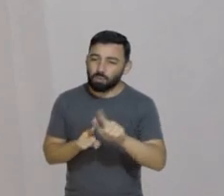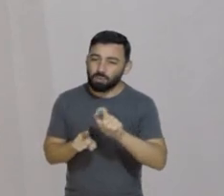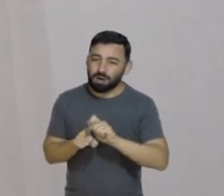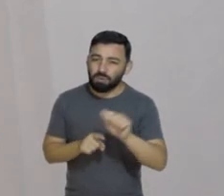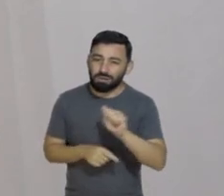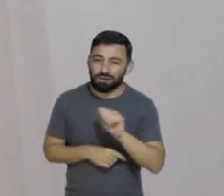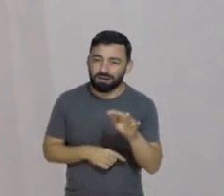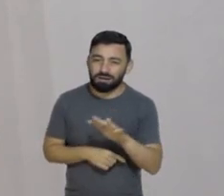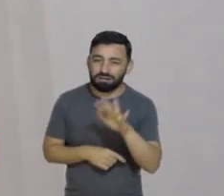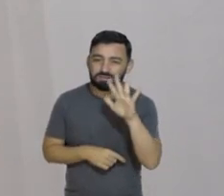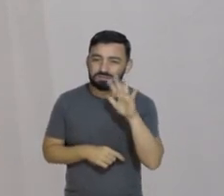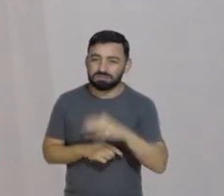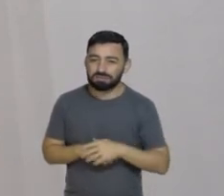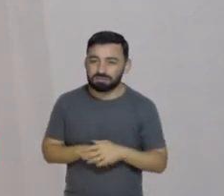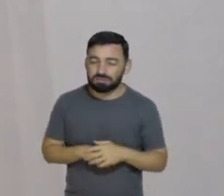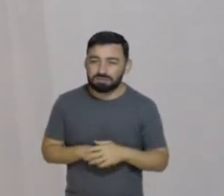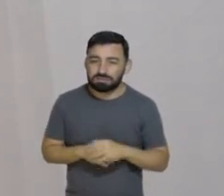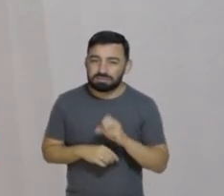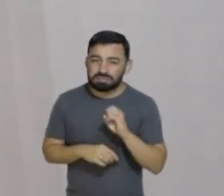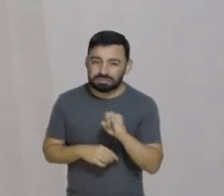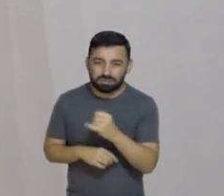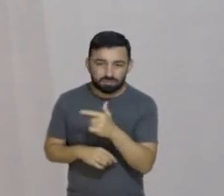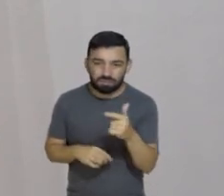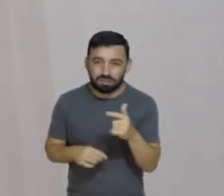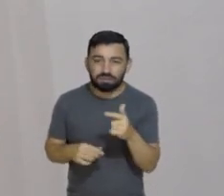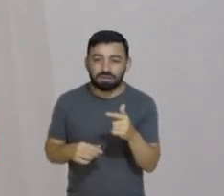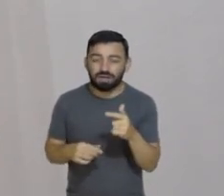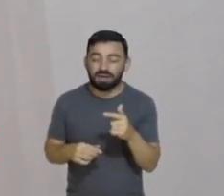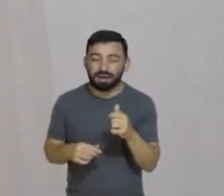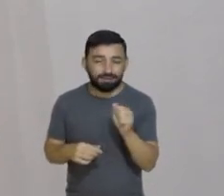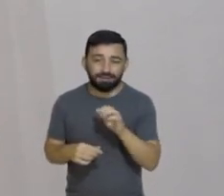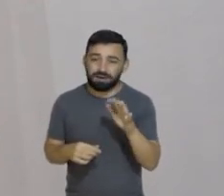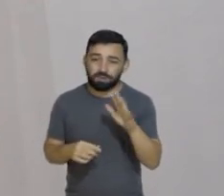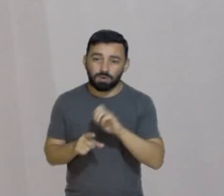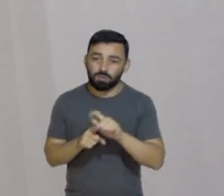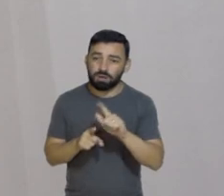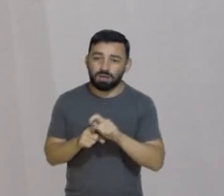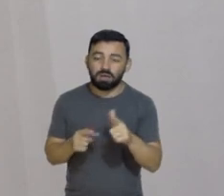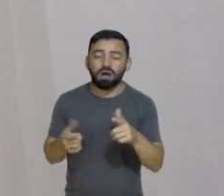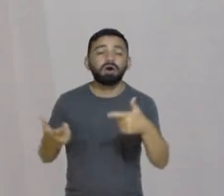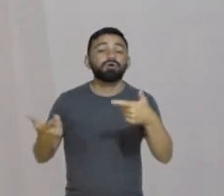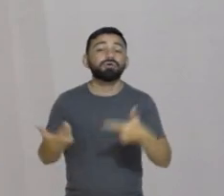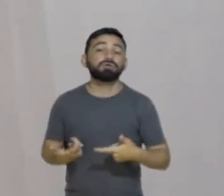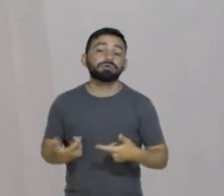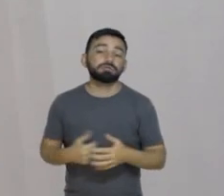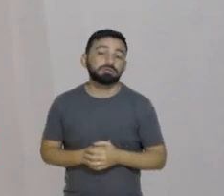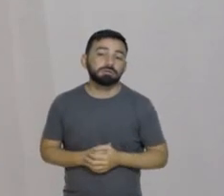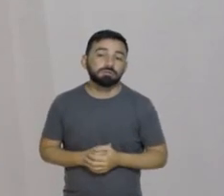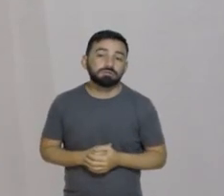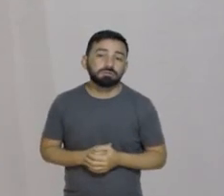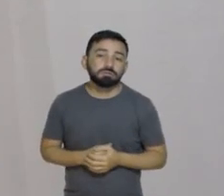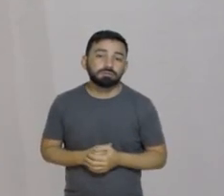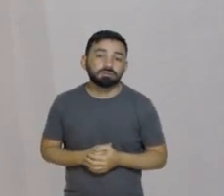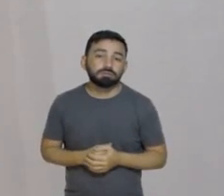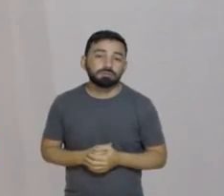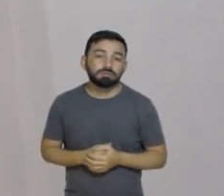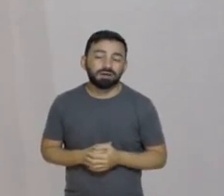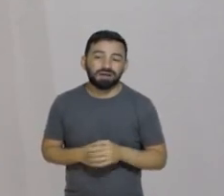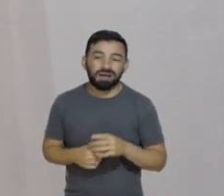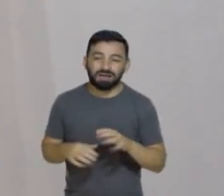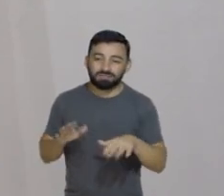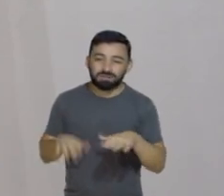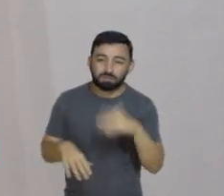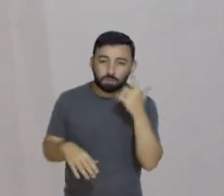tem um estabelecimento e não tem a propriedade, é uma fortuna. E aí tira da onde? Tem que tirar do lucrinho, que ele tira aqui